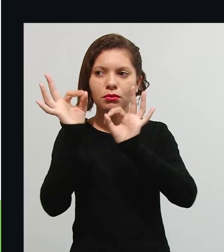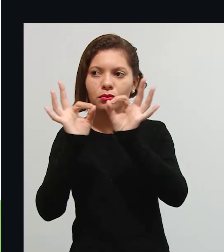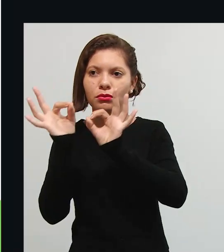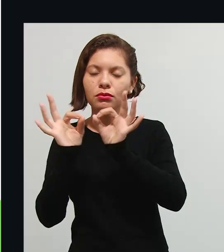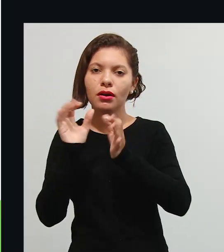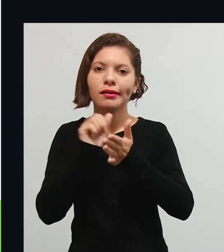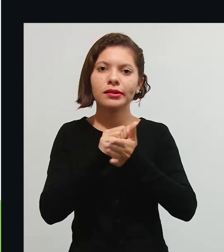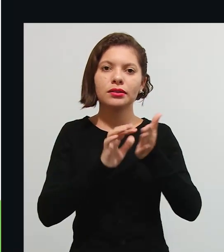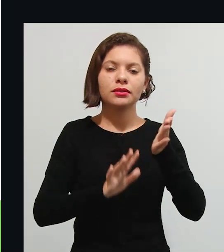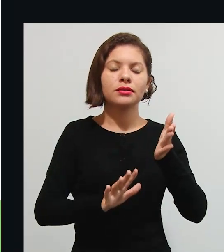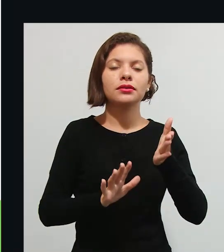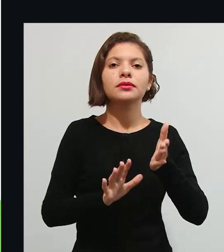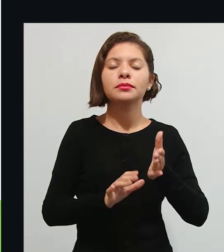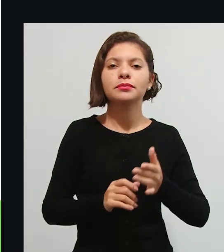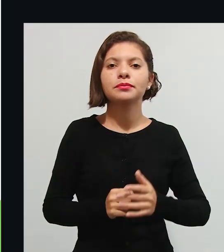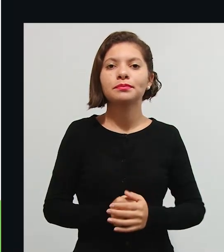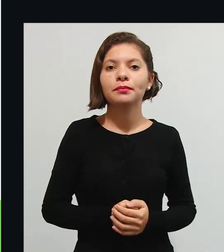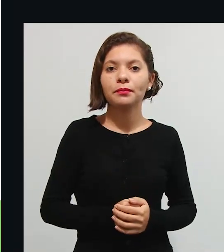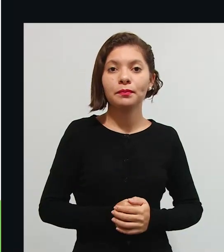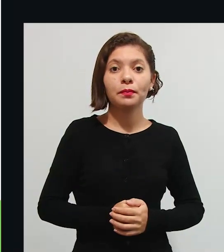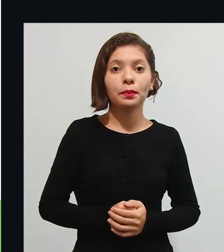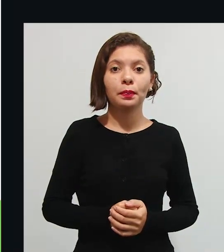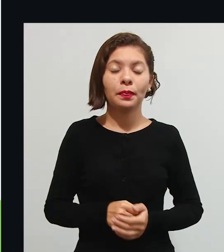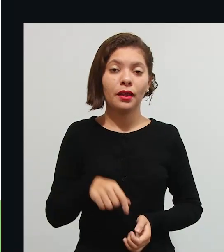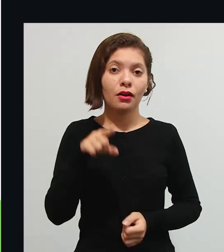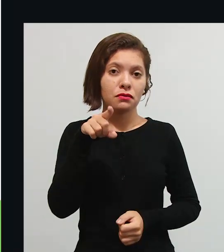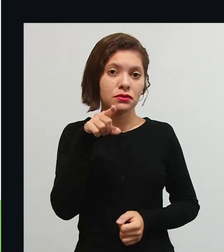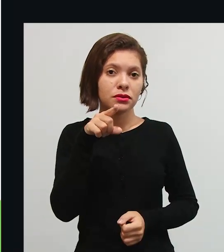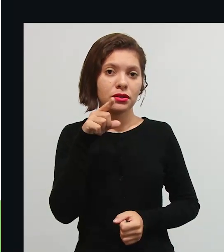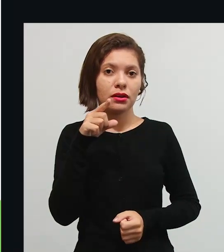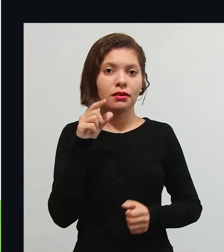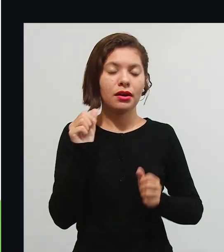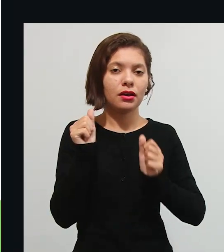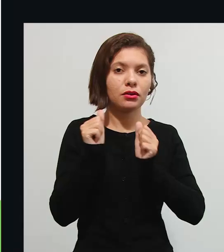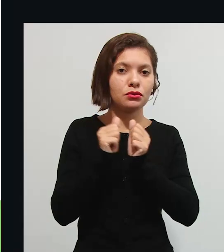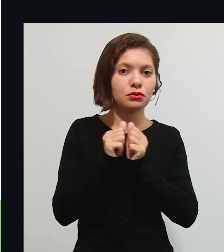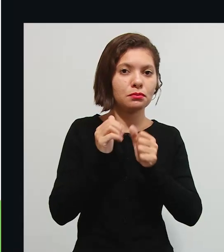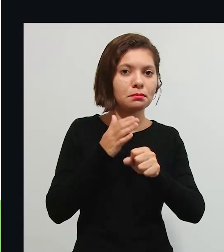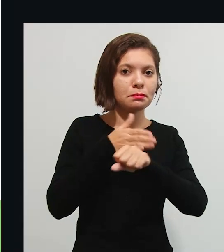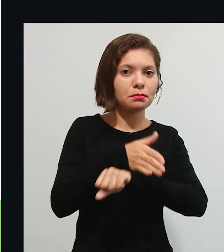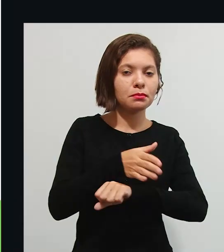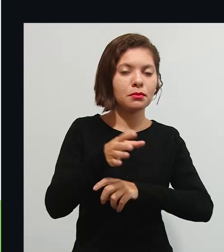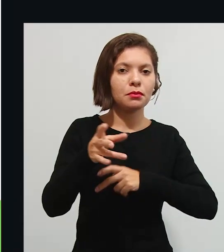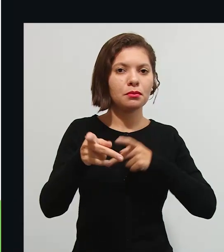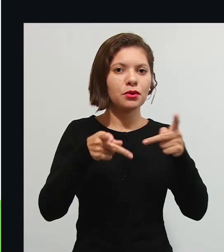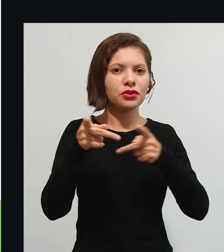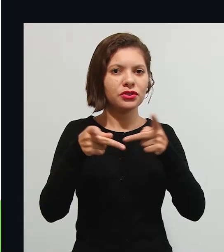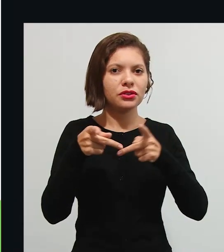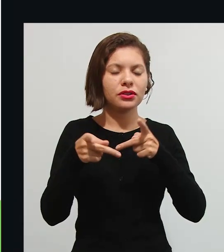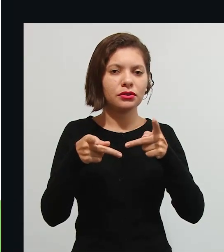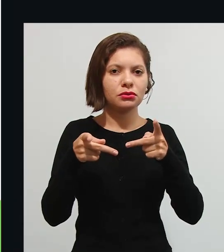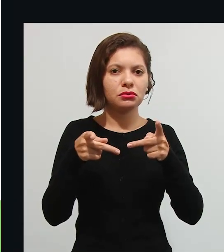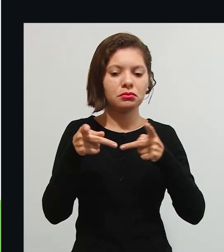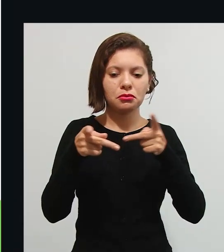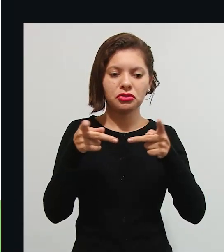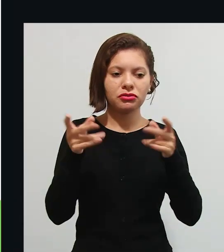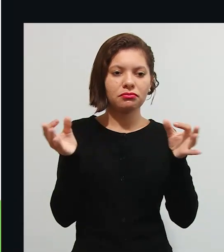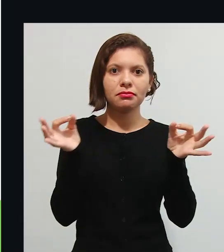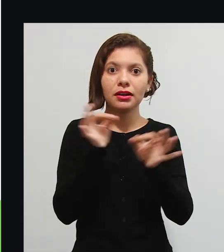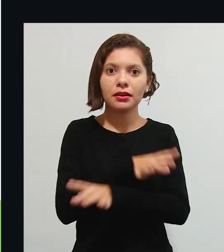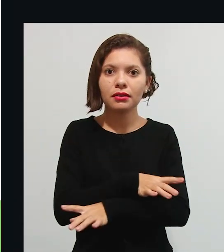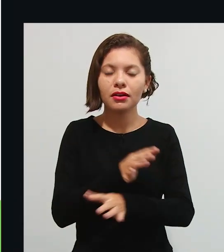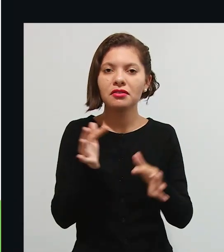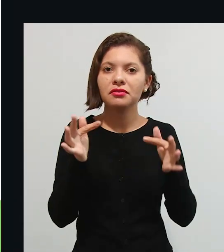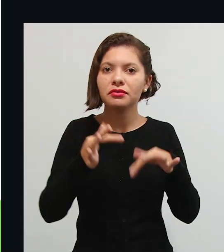organizar essas atividades. Então, se você participou aí em um projeto e esse projeto não está mais em